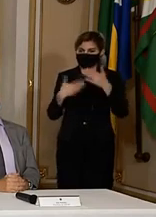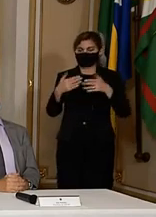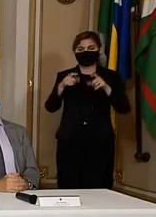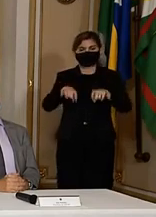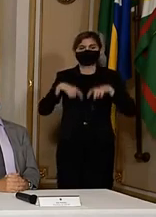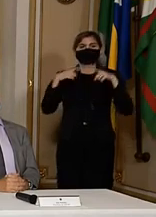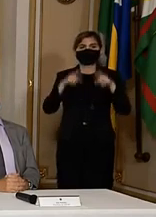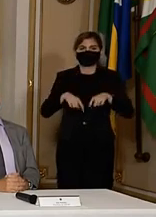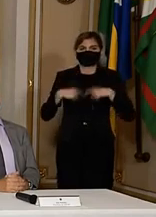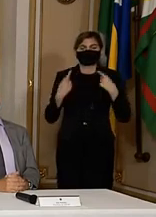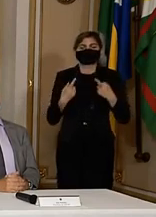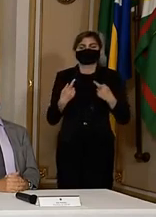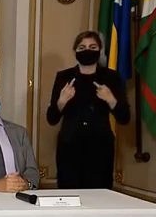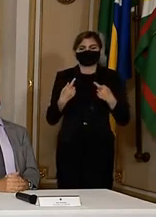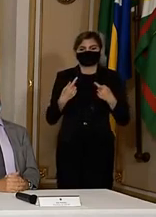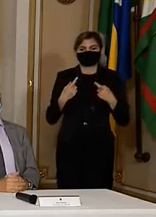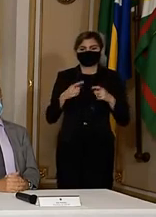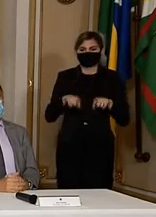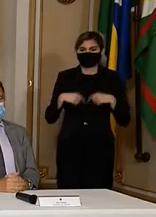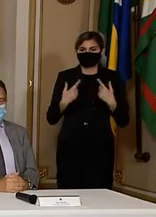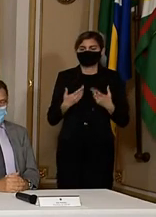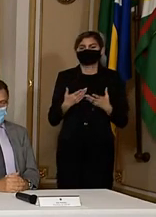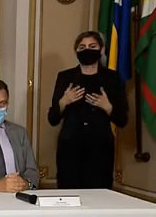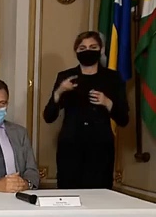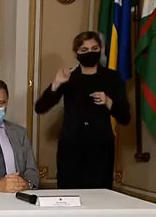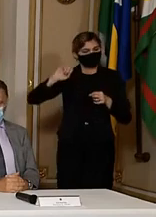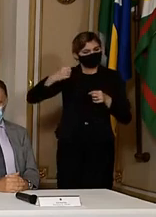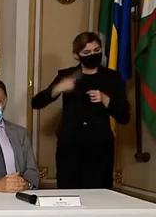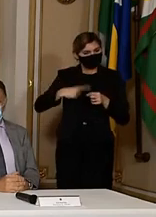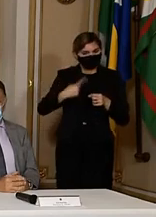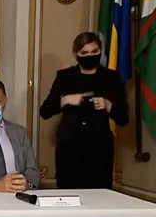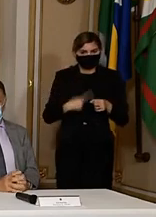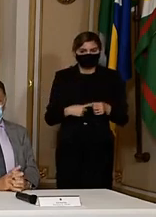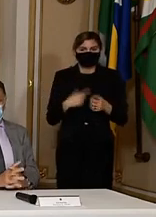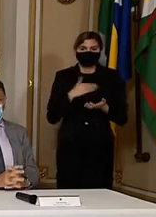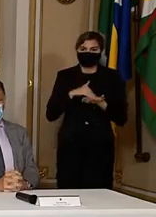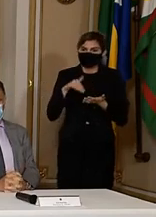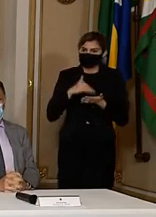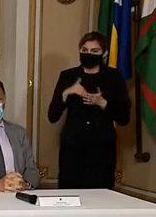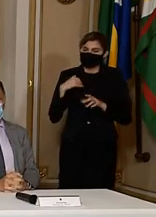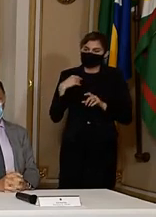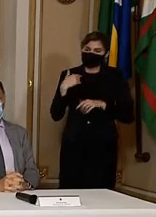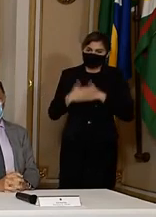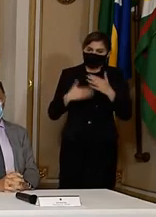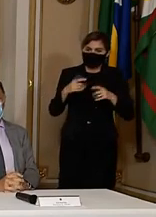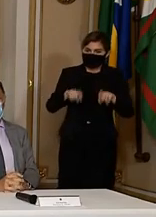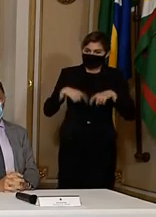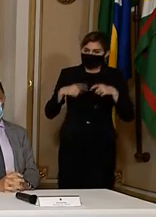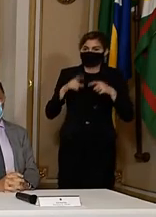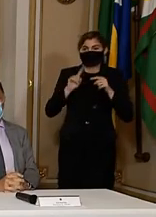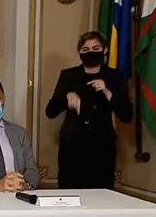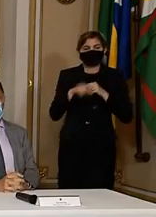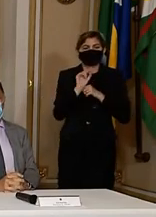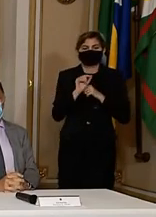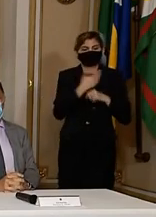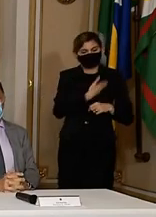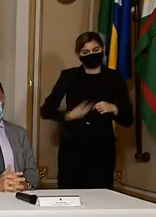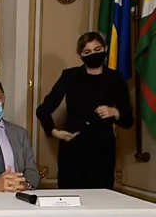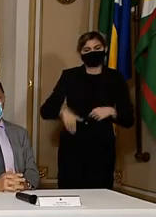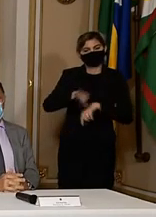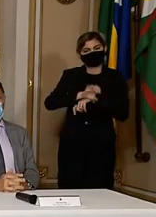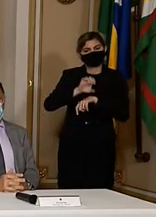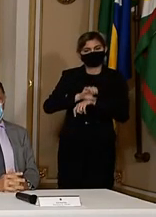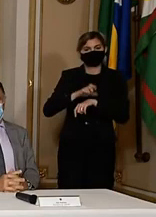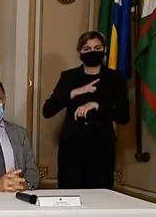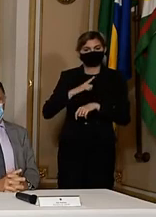Agrário fez no Agreste e no Sertão a secretaria Desenvolvimento Agrário é um óculos do governo do